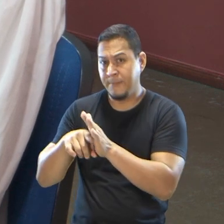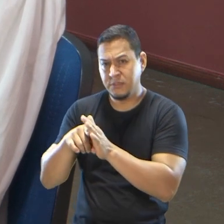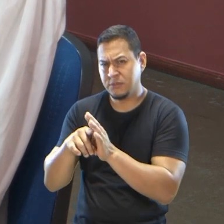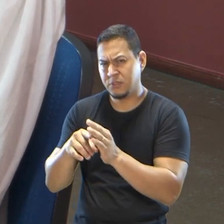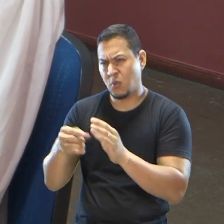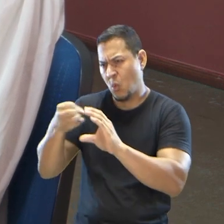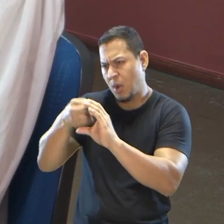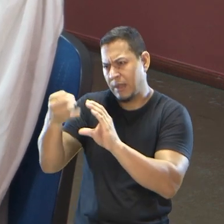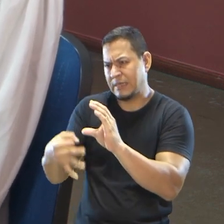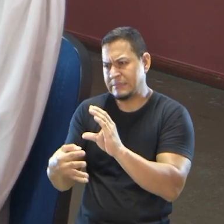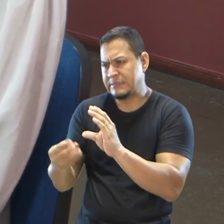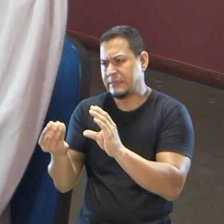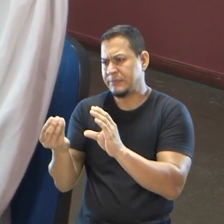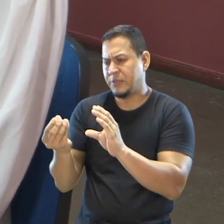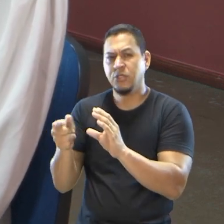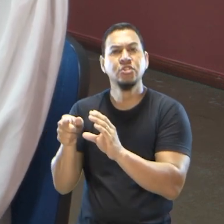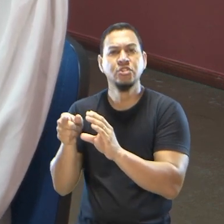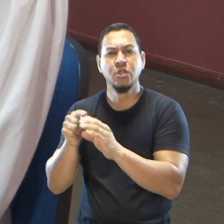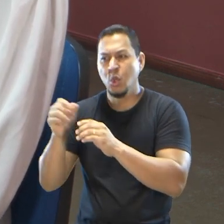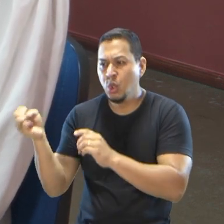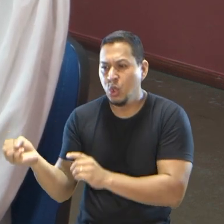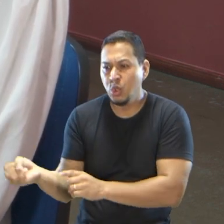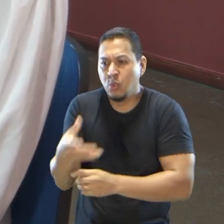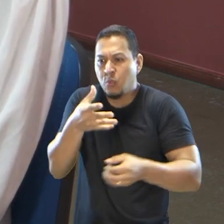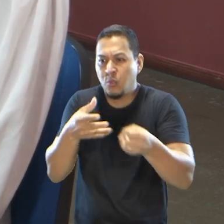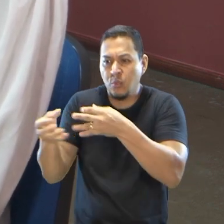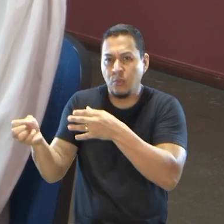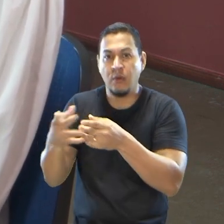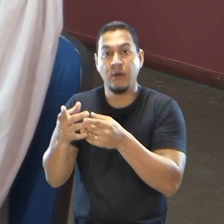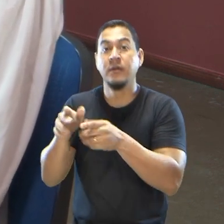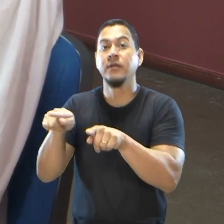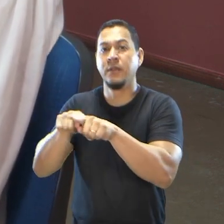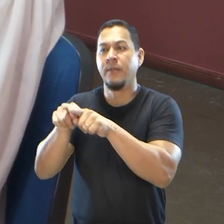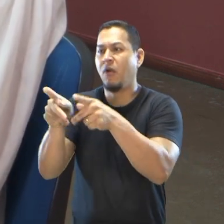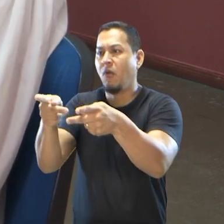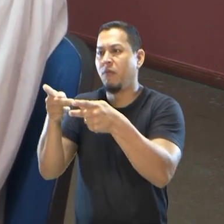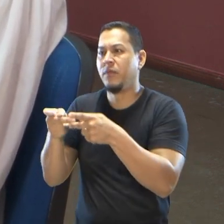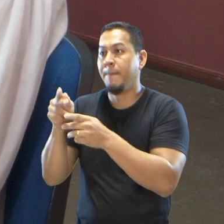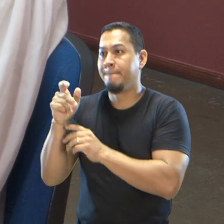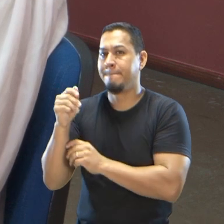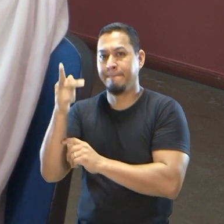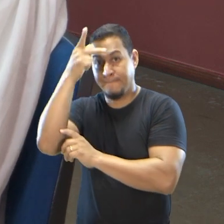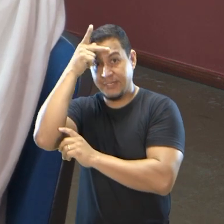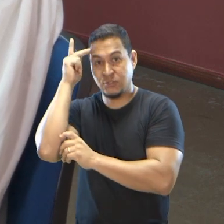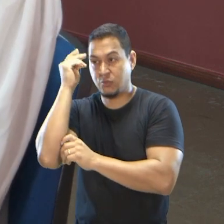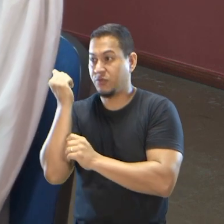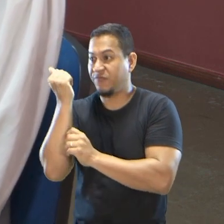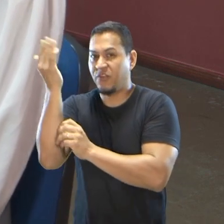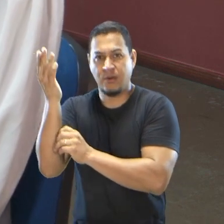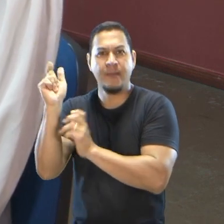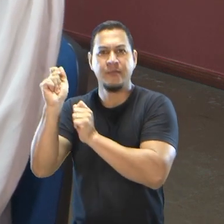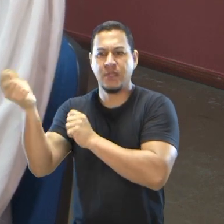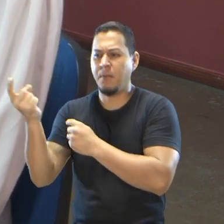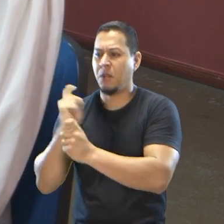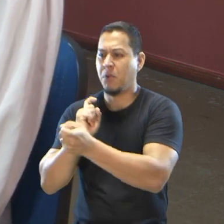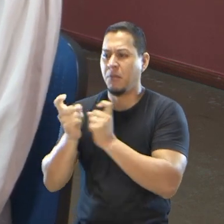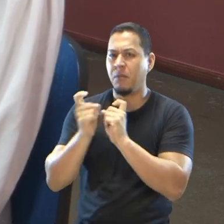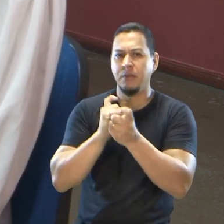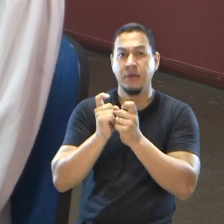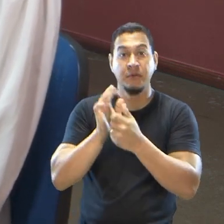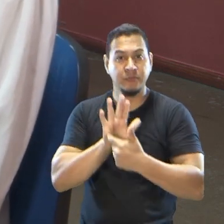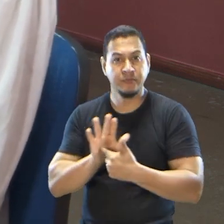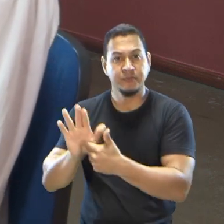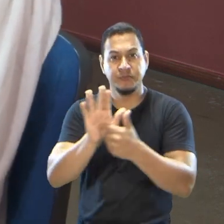pesquisas com caráter inovadores, trazendo pessoas de fora também, tentamos, para poder interagir